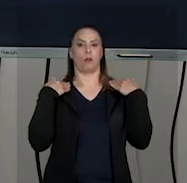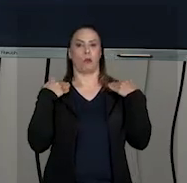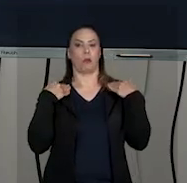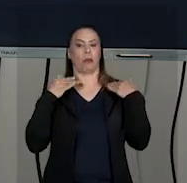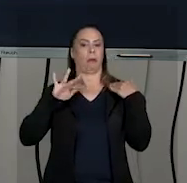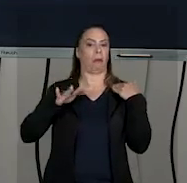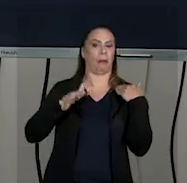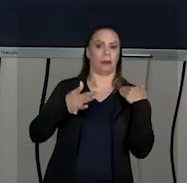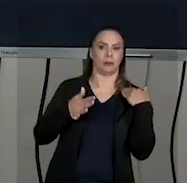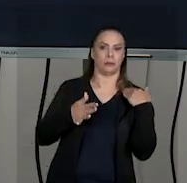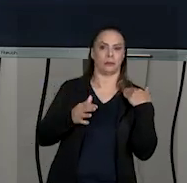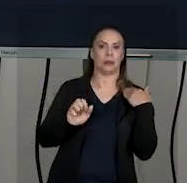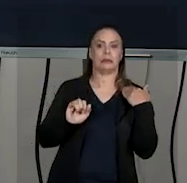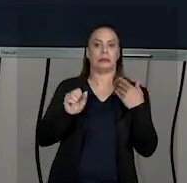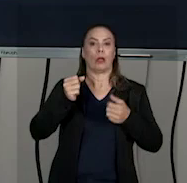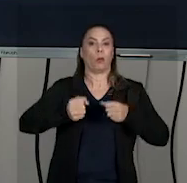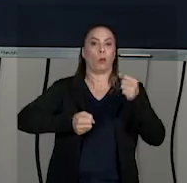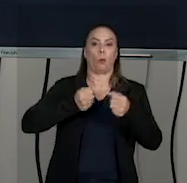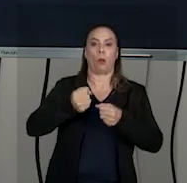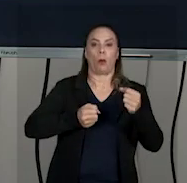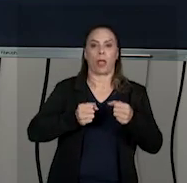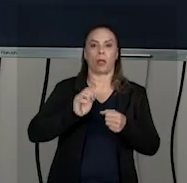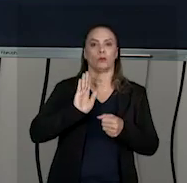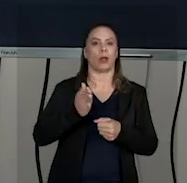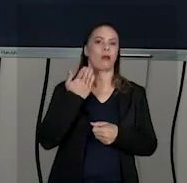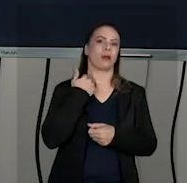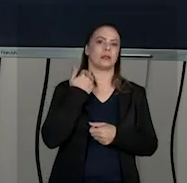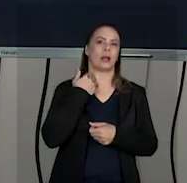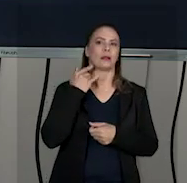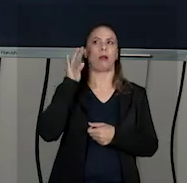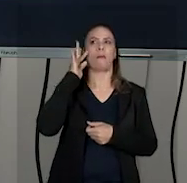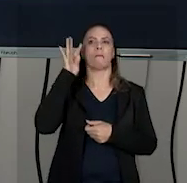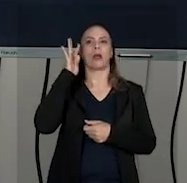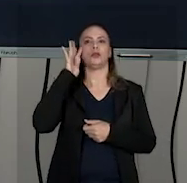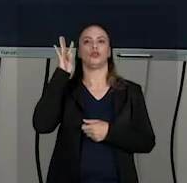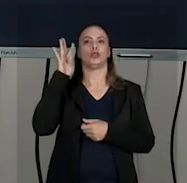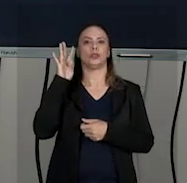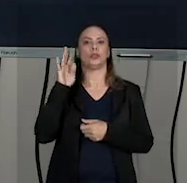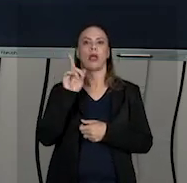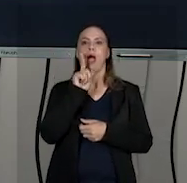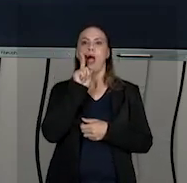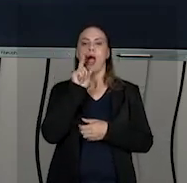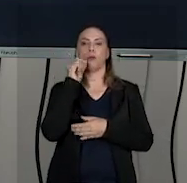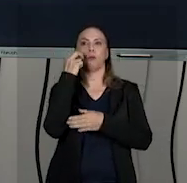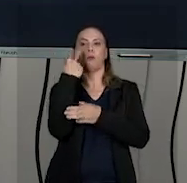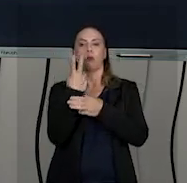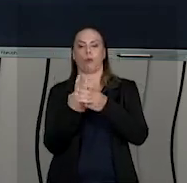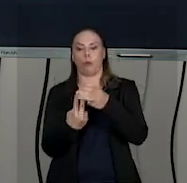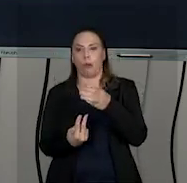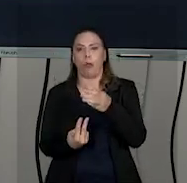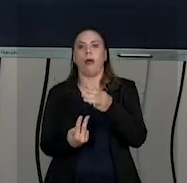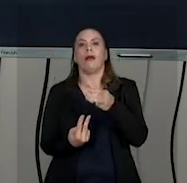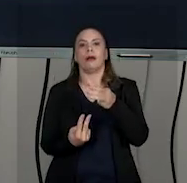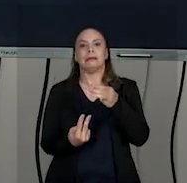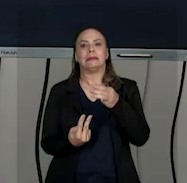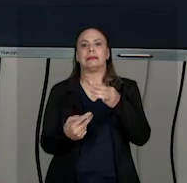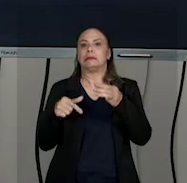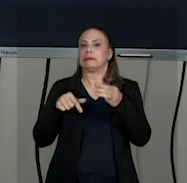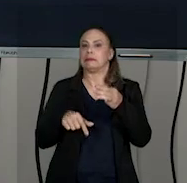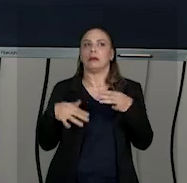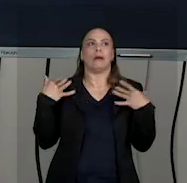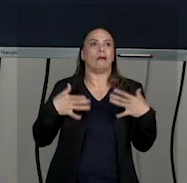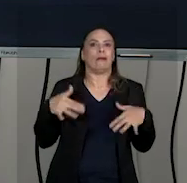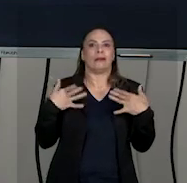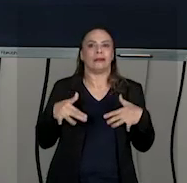estou ofegante debaixo d'água, então eu vou ficar ainda mais. Além do desespero que eu arrumo, a minha capacidade